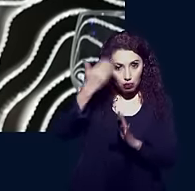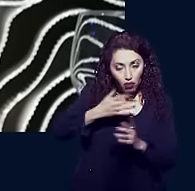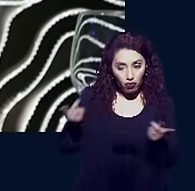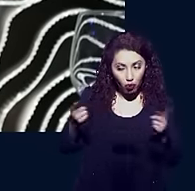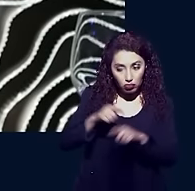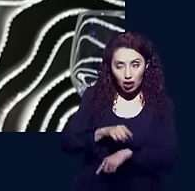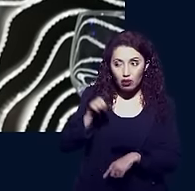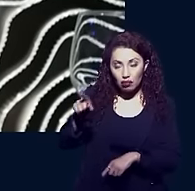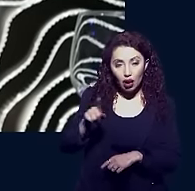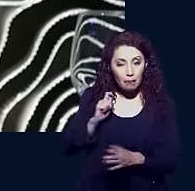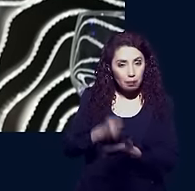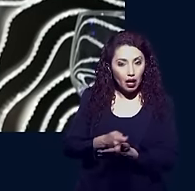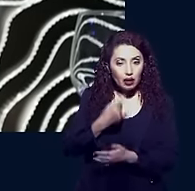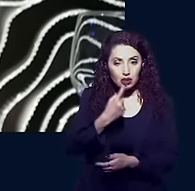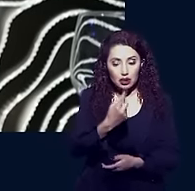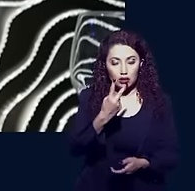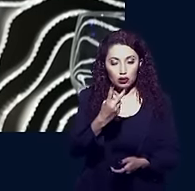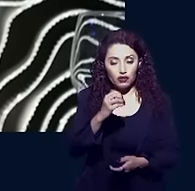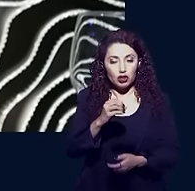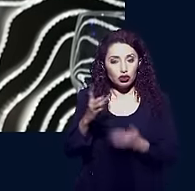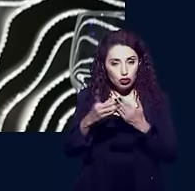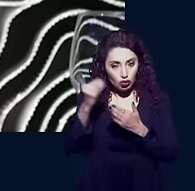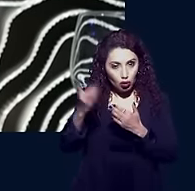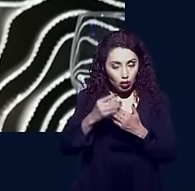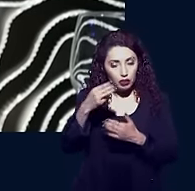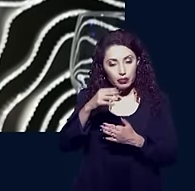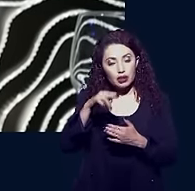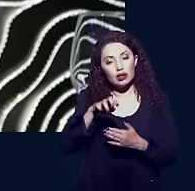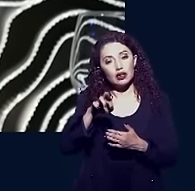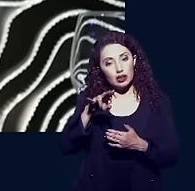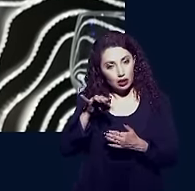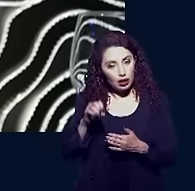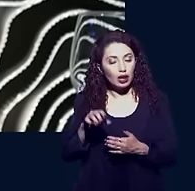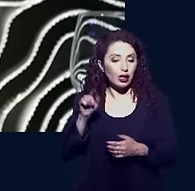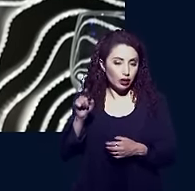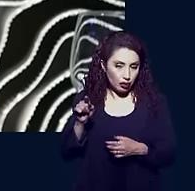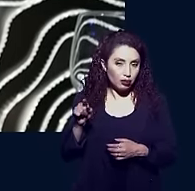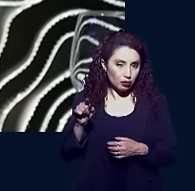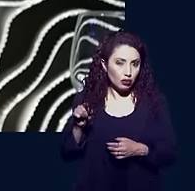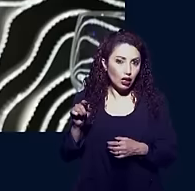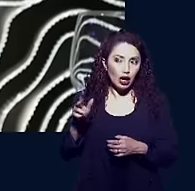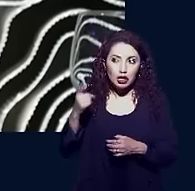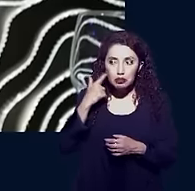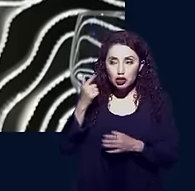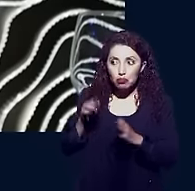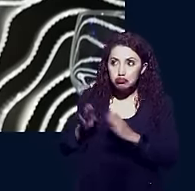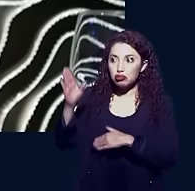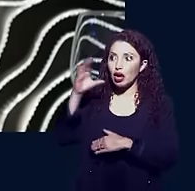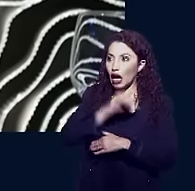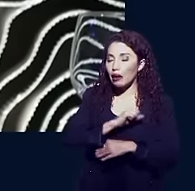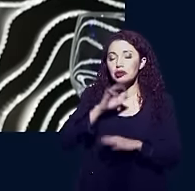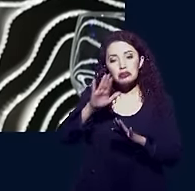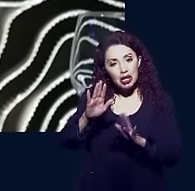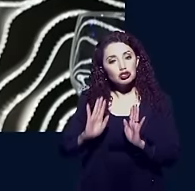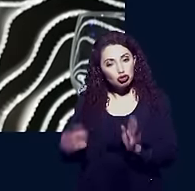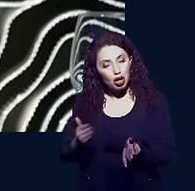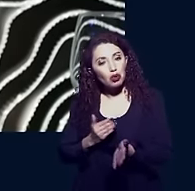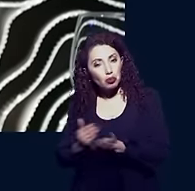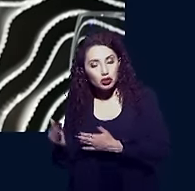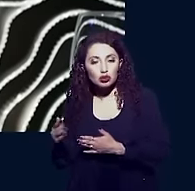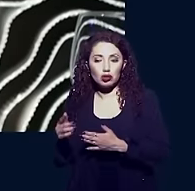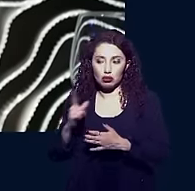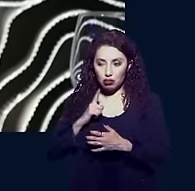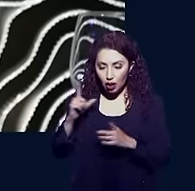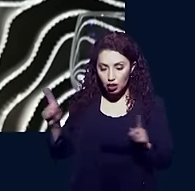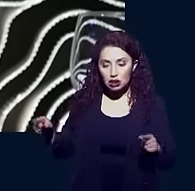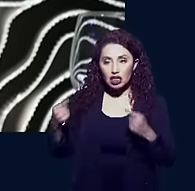acho que China né de fato a gente esperava né uma recuperação mais rápida Mas ela está acontecendo a China tem um grande desafio que é